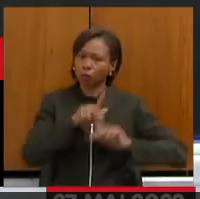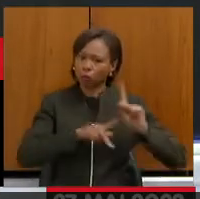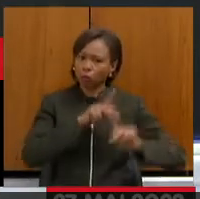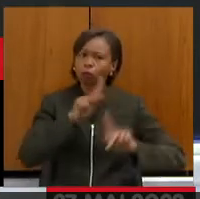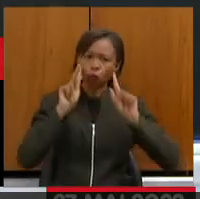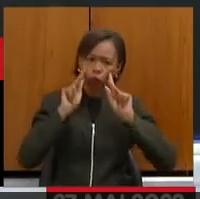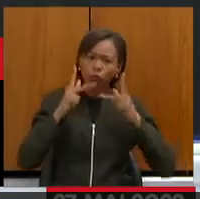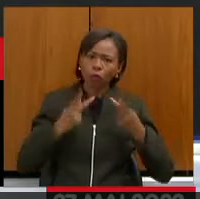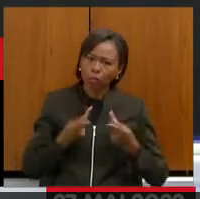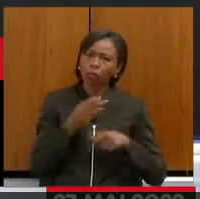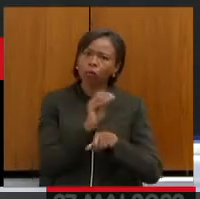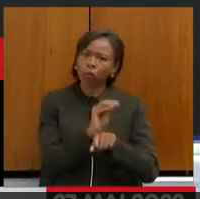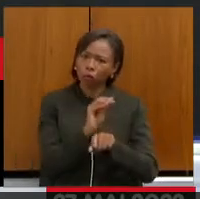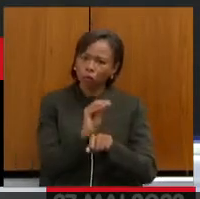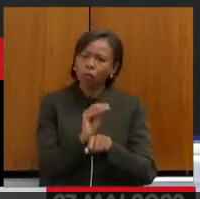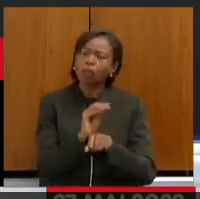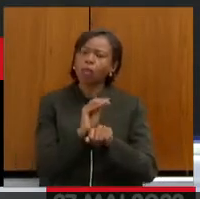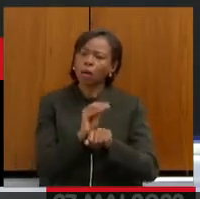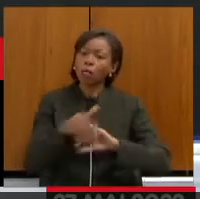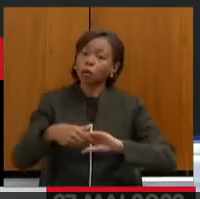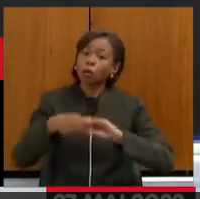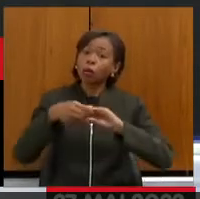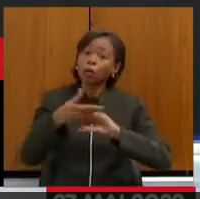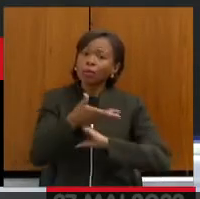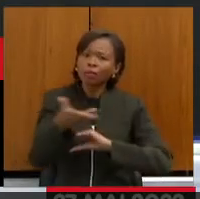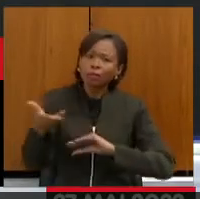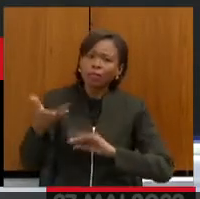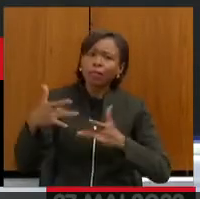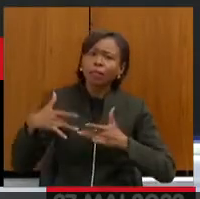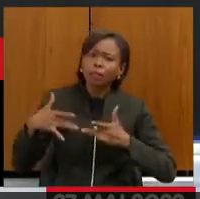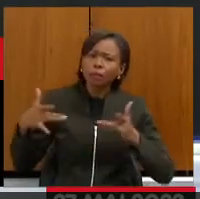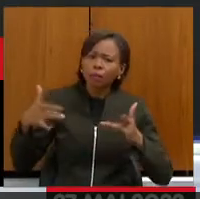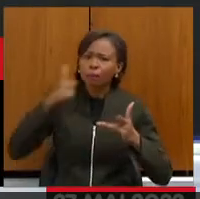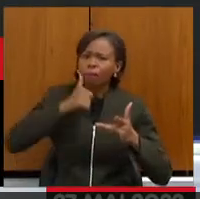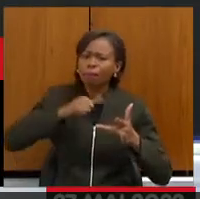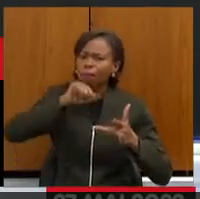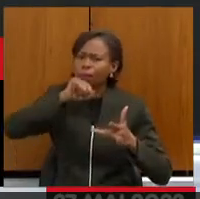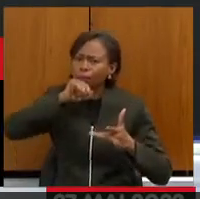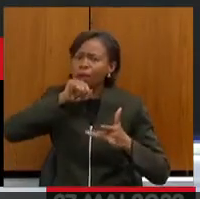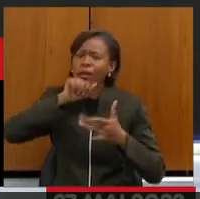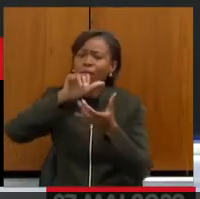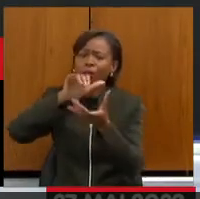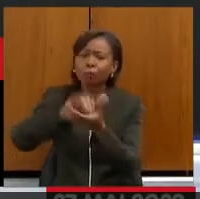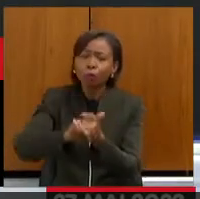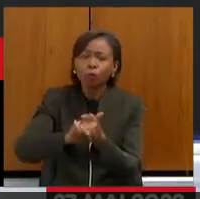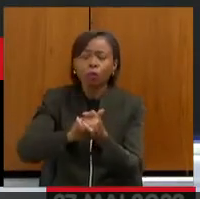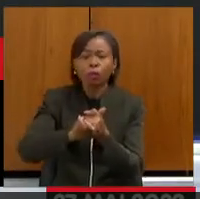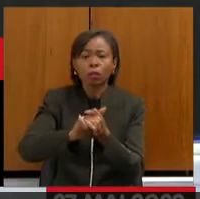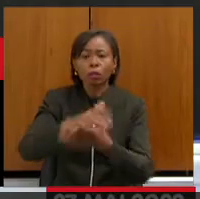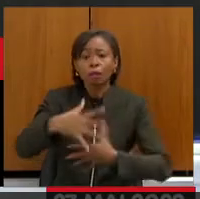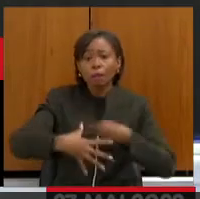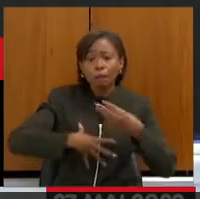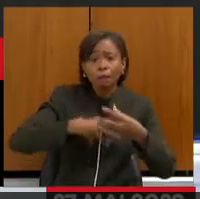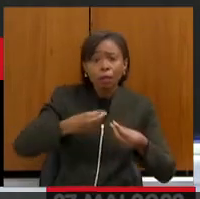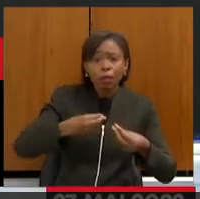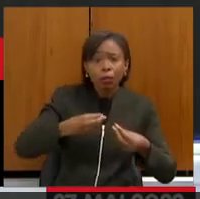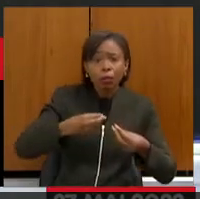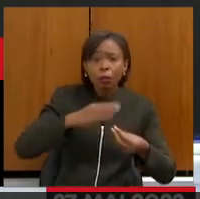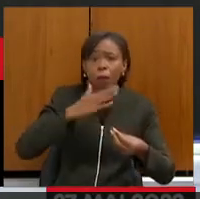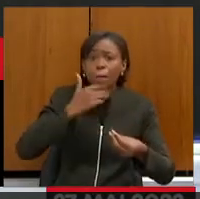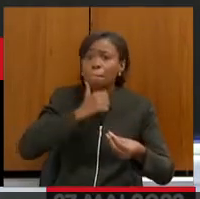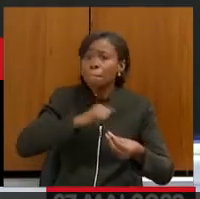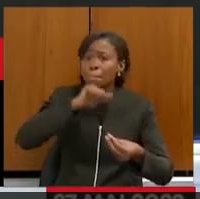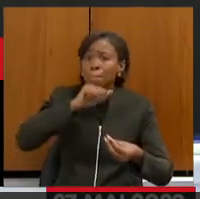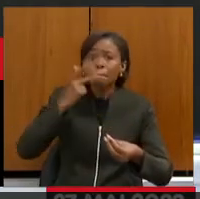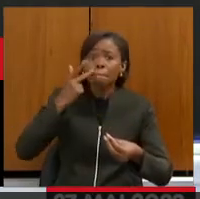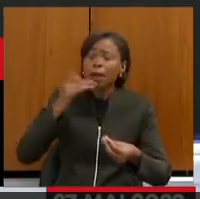cuidado estendo aqui minha solidariedade as mulheres que são mães as esposas filhos e filhas que perderam os seus de maneira tão